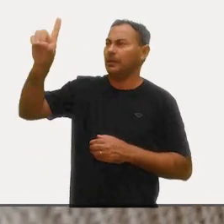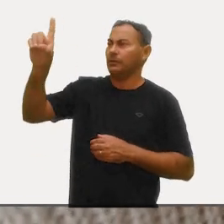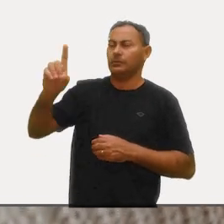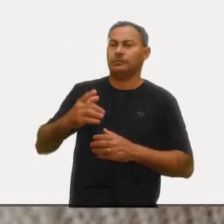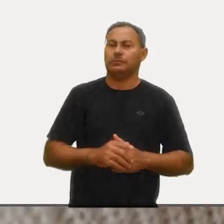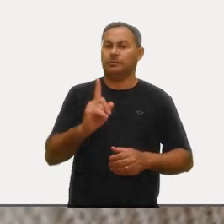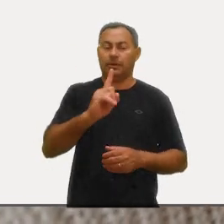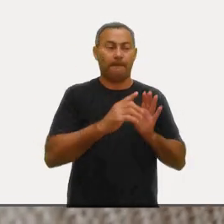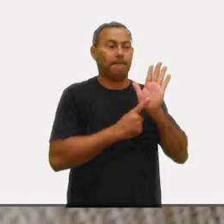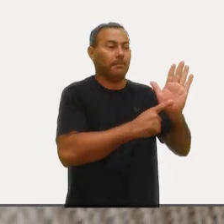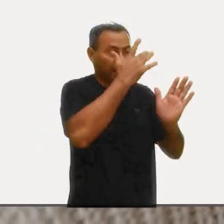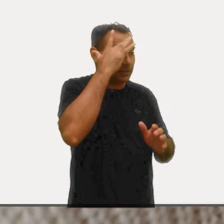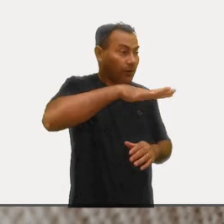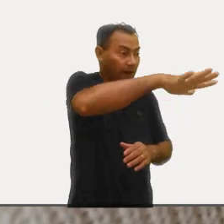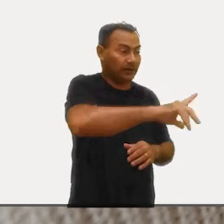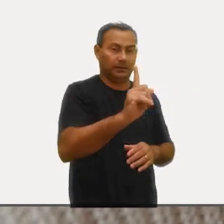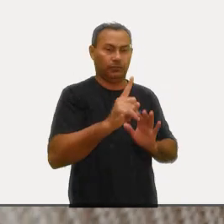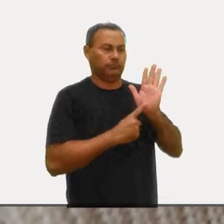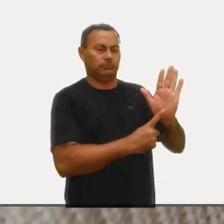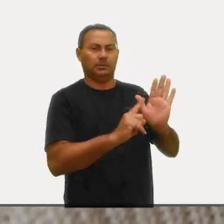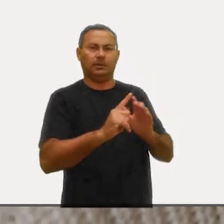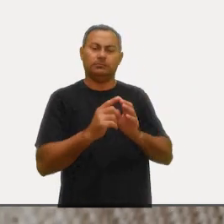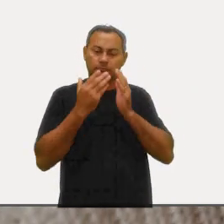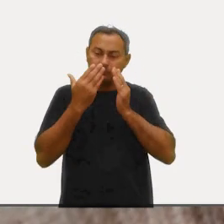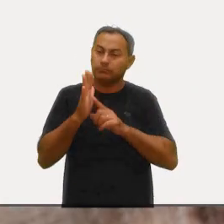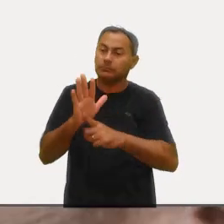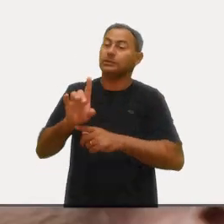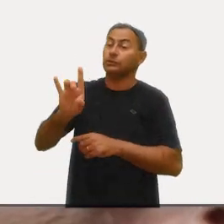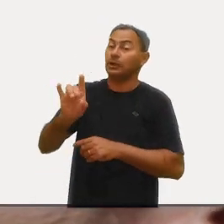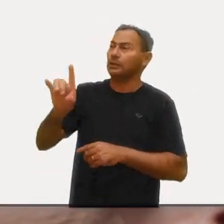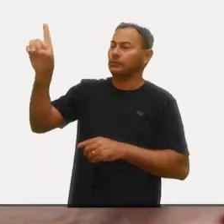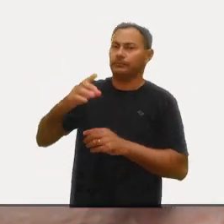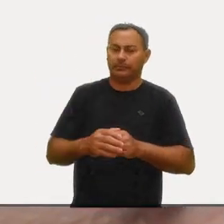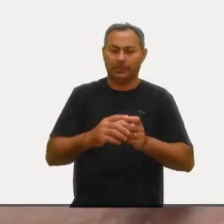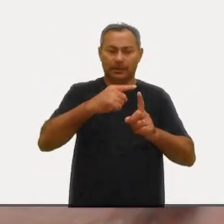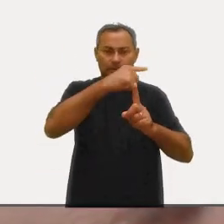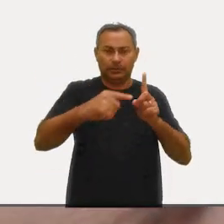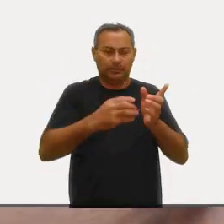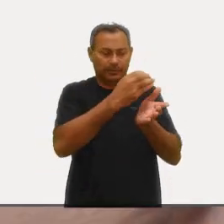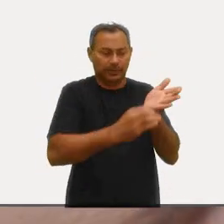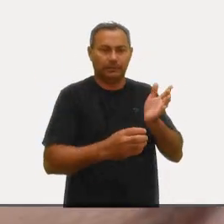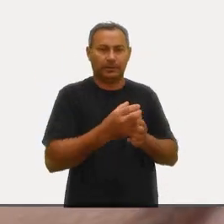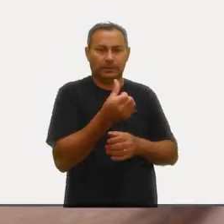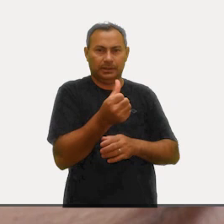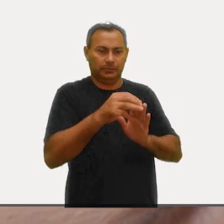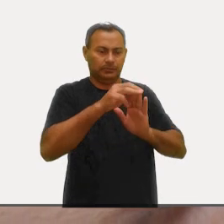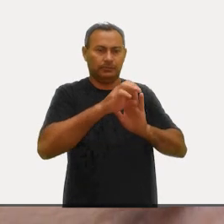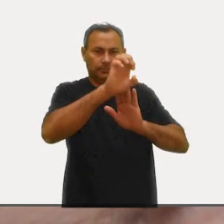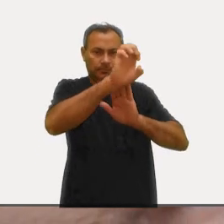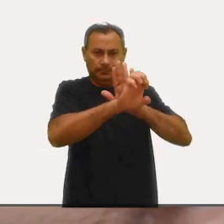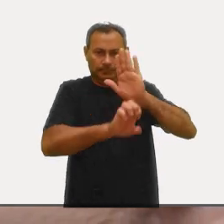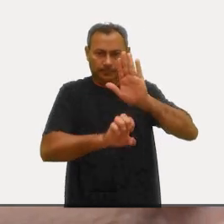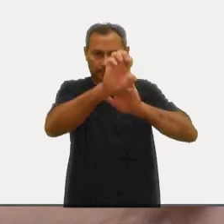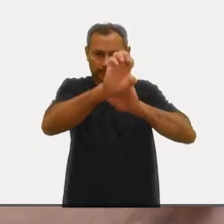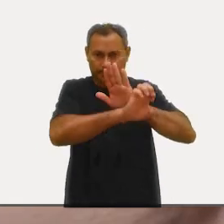de Deus e não seja para homem nenhum ver. Na segunda metade do capítulo 6 de Mateus, Jesus fala